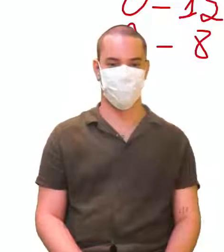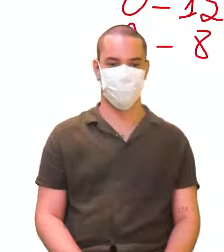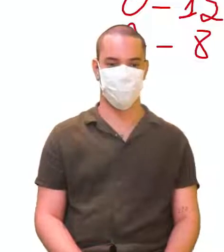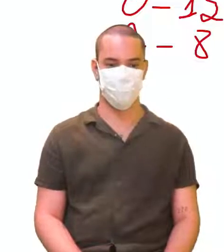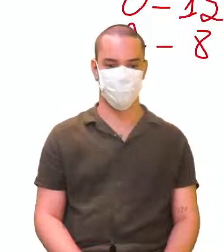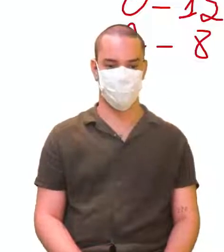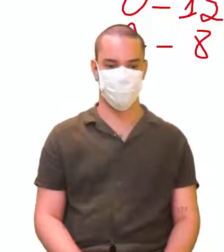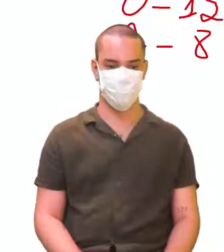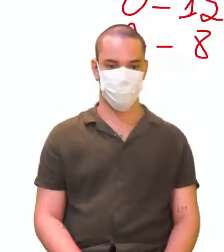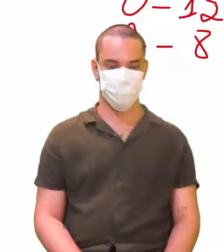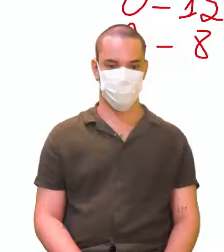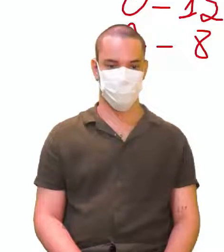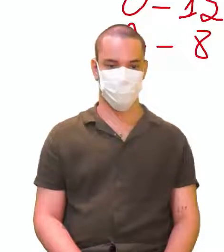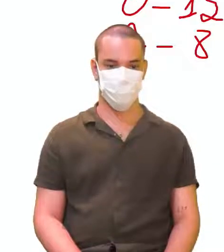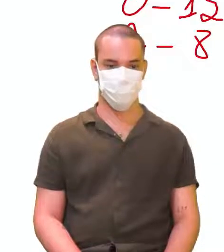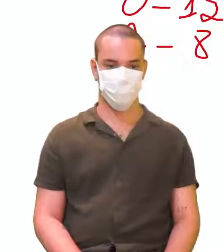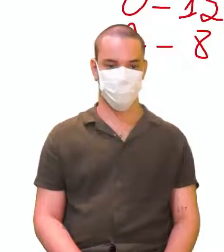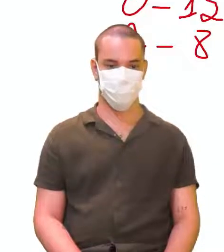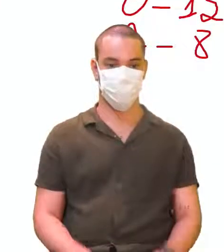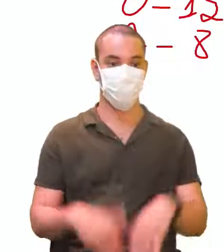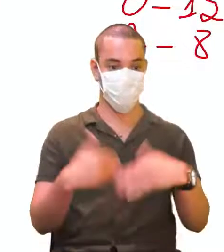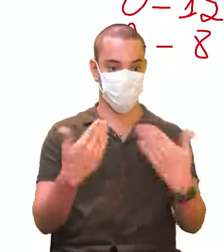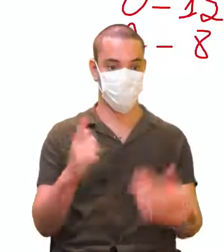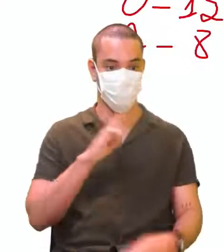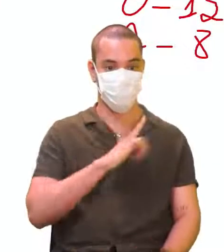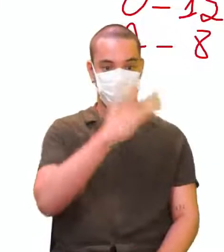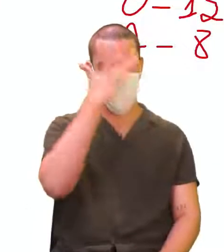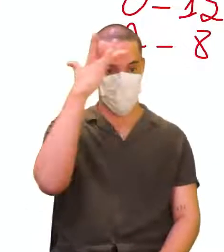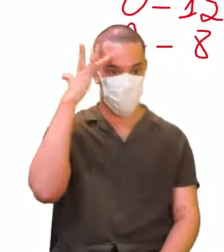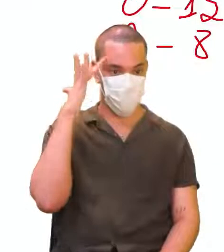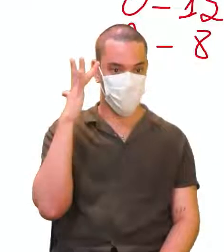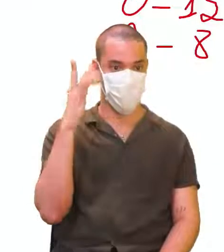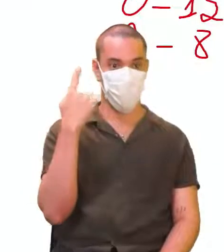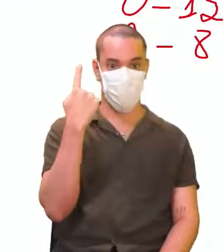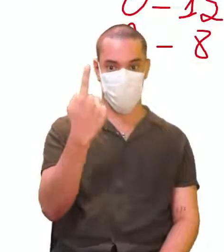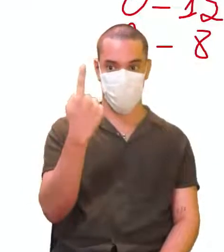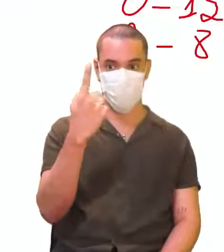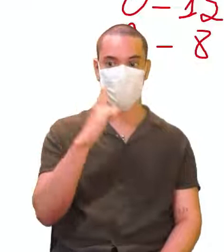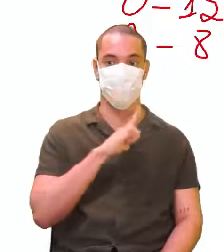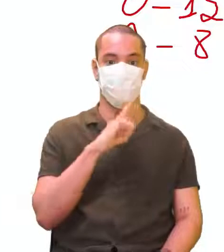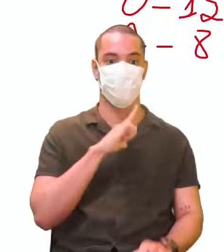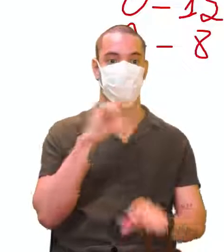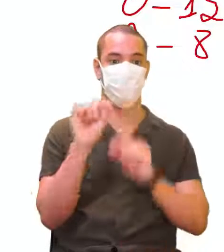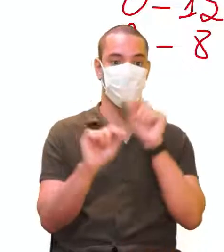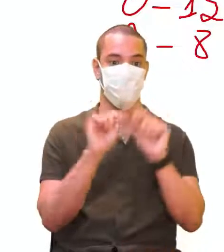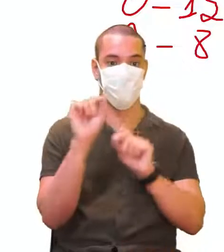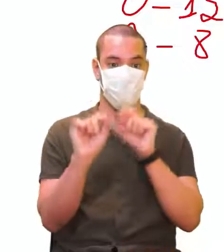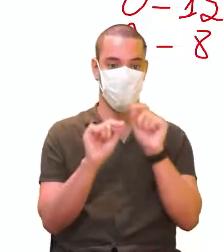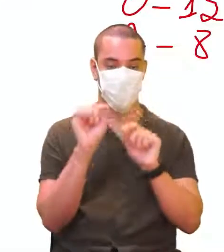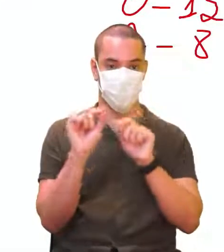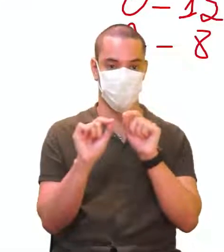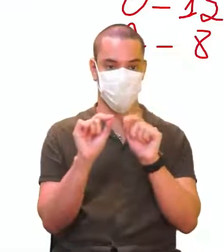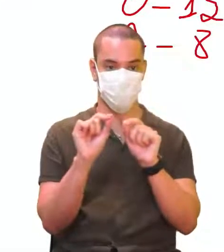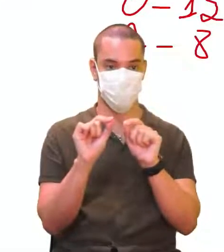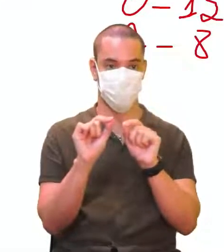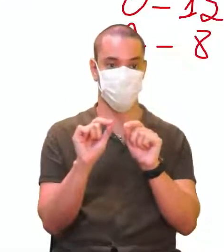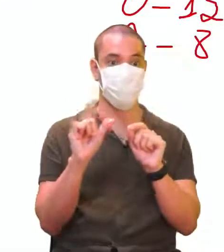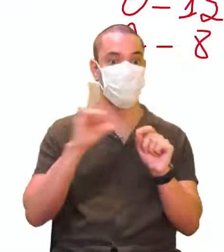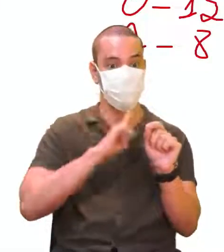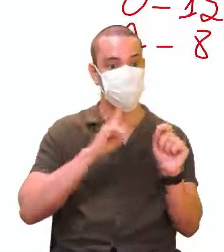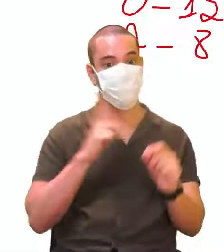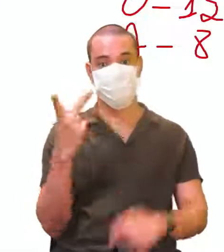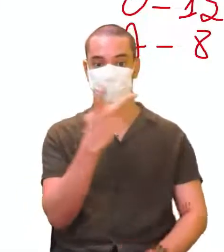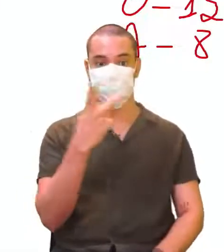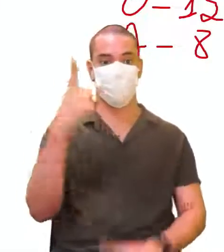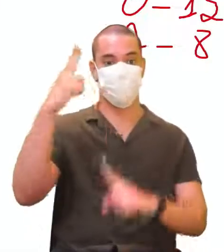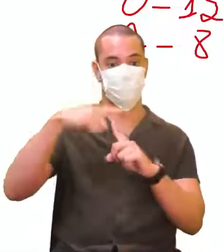Deixa eu ver aqui. Deu certo. Então aqui, ó, paciente 1. Você tem, então, possui ambos os tipos